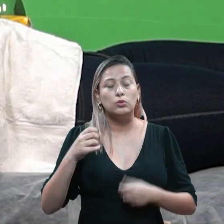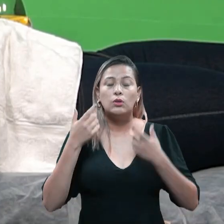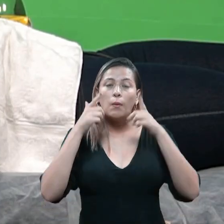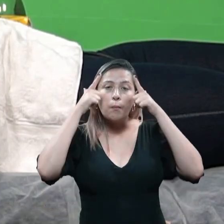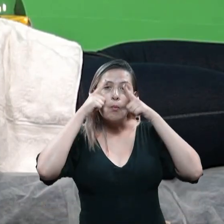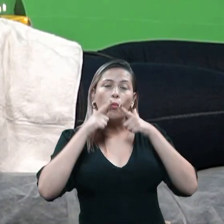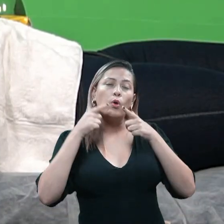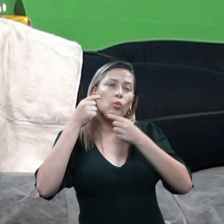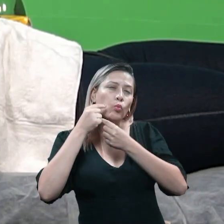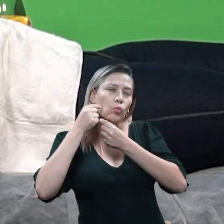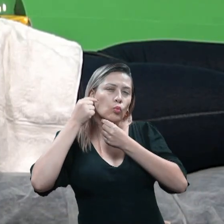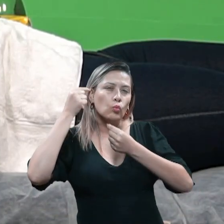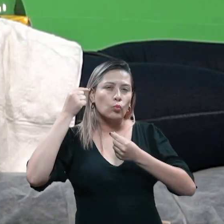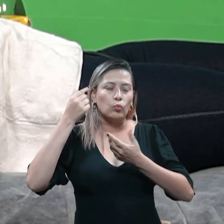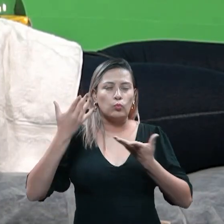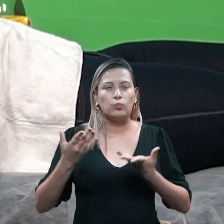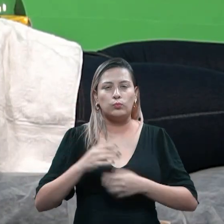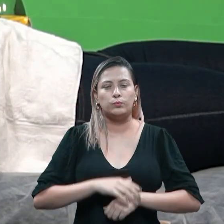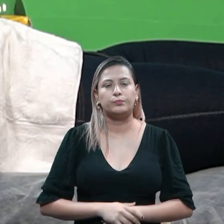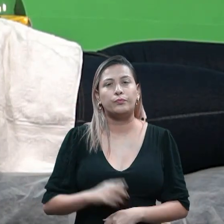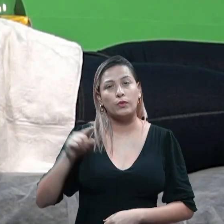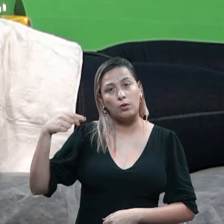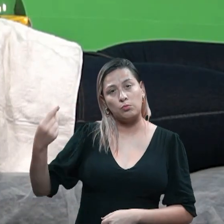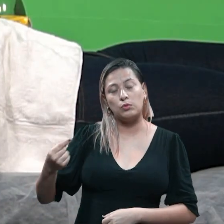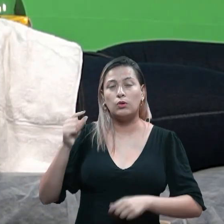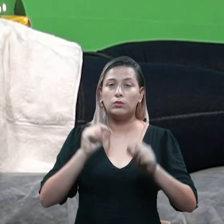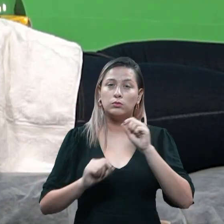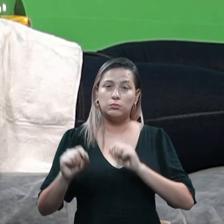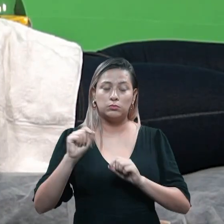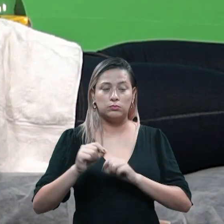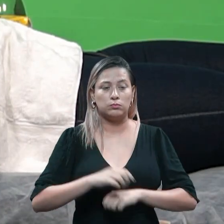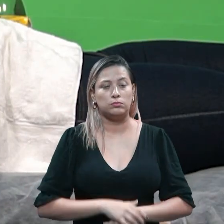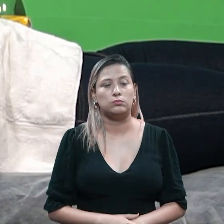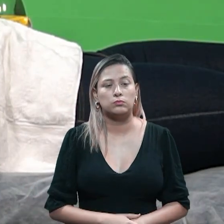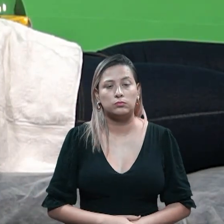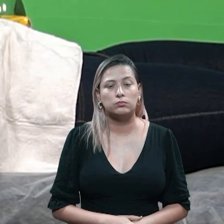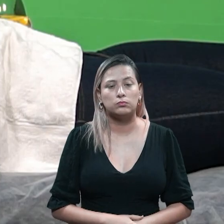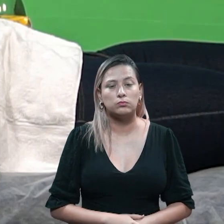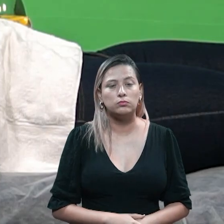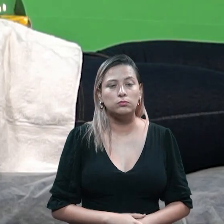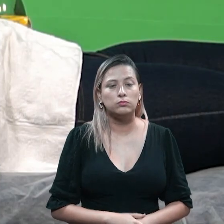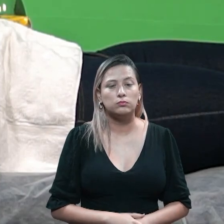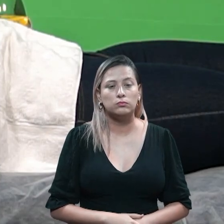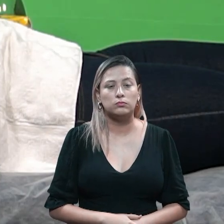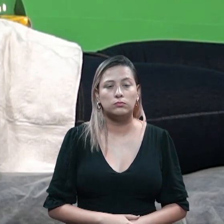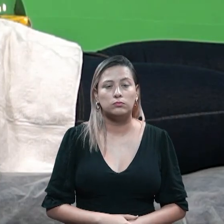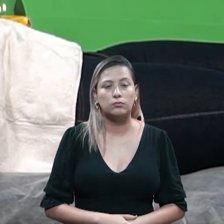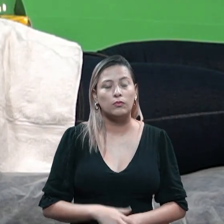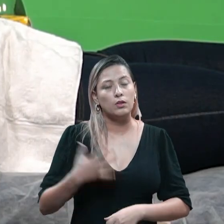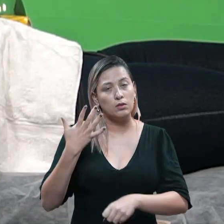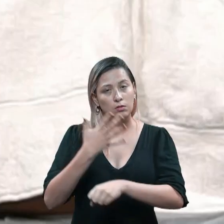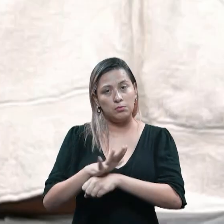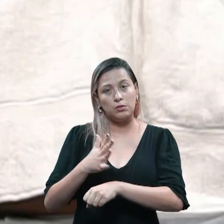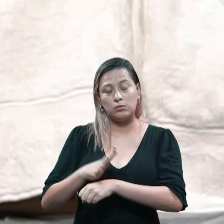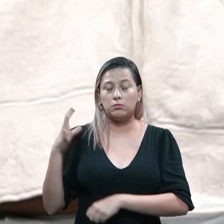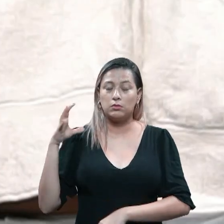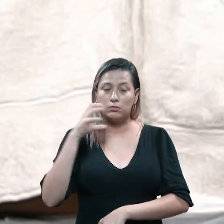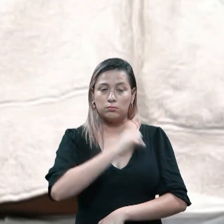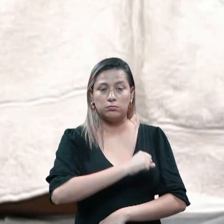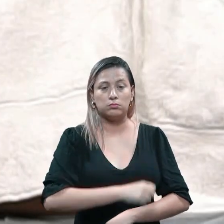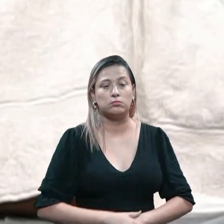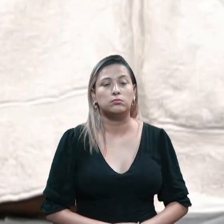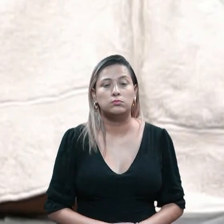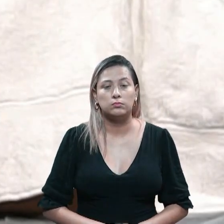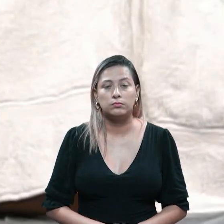o próximo produto que vem para amolecer os comedões, ele vai agir mais rápido.